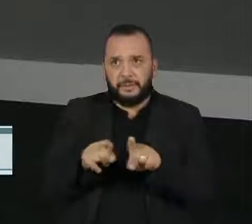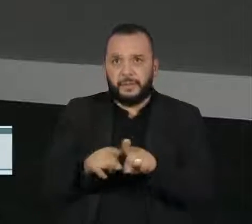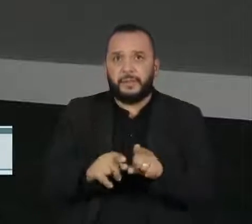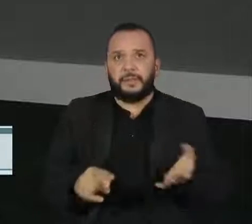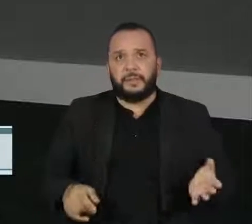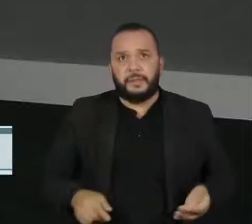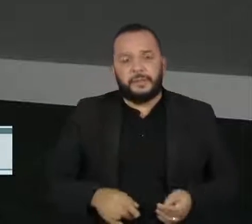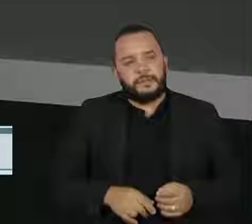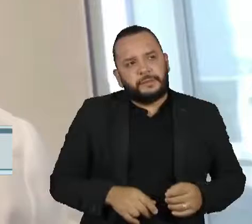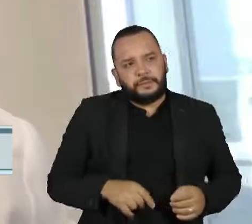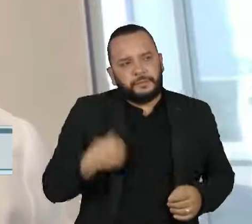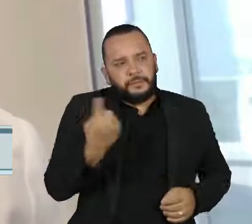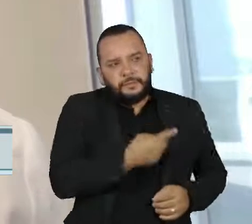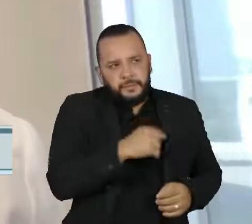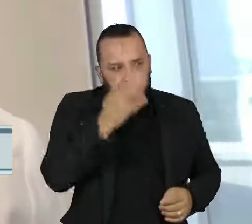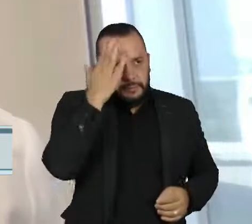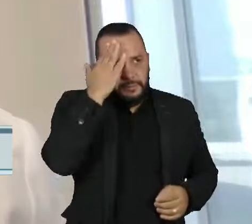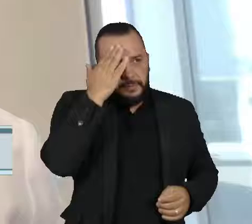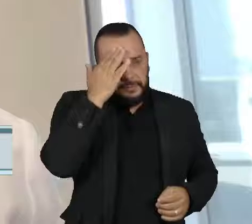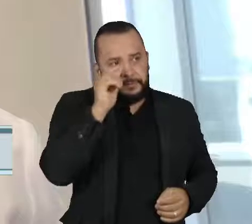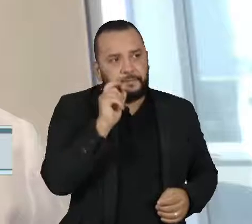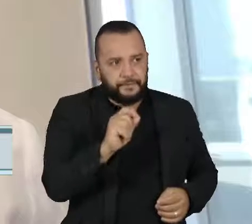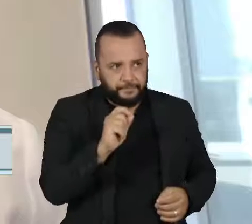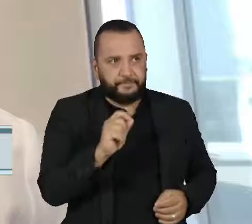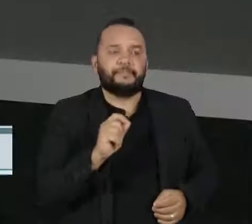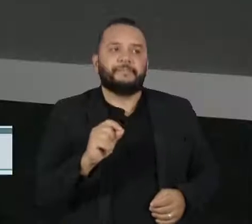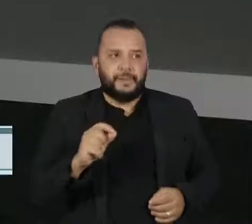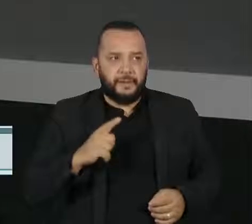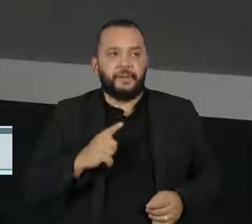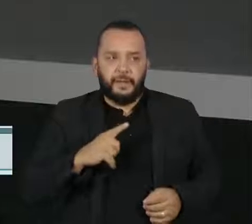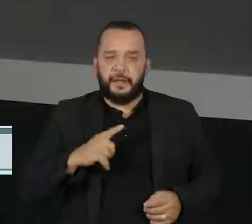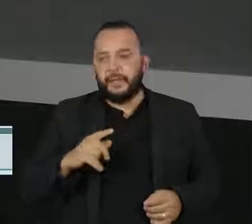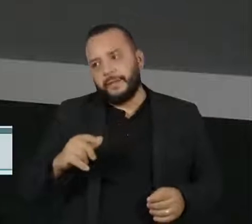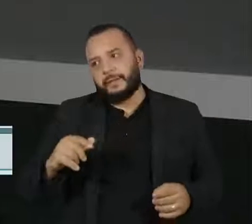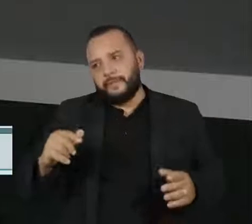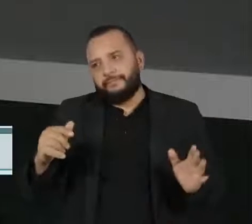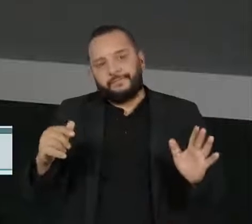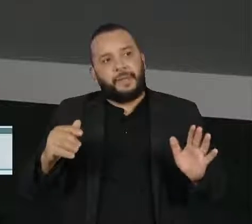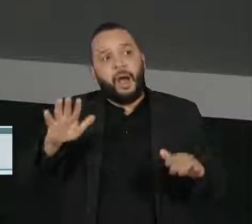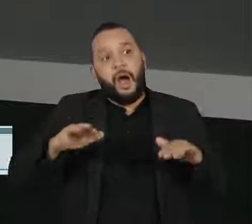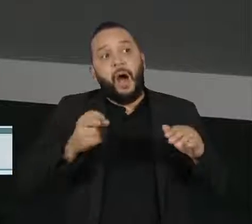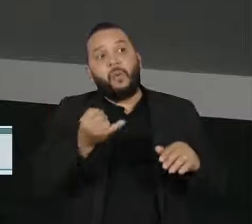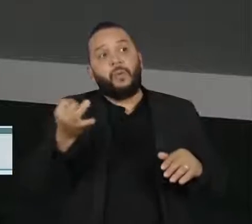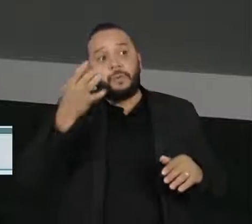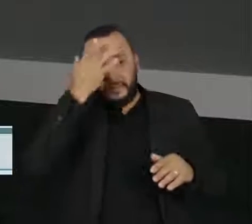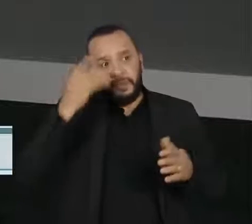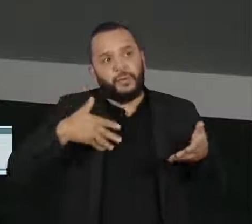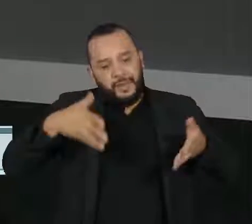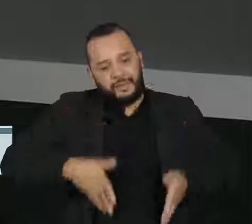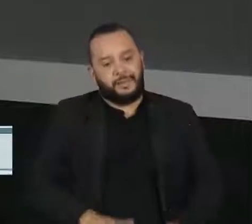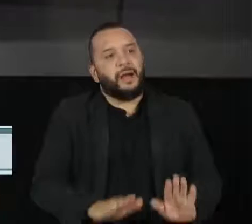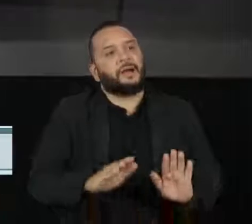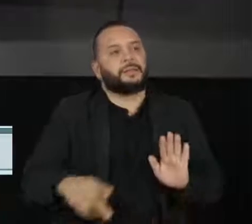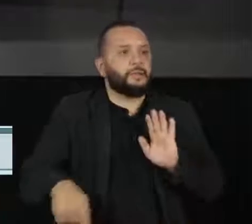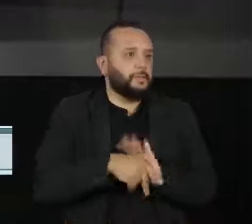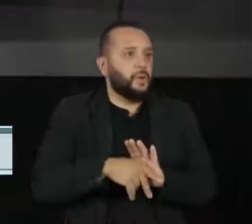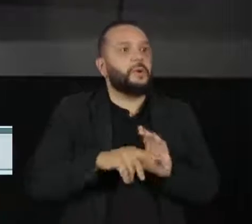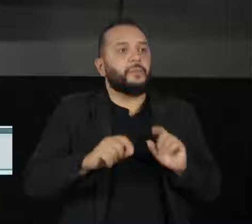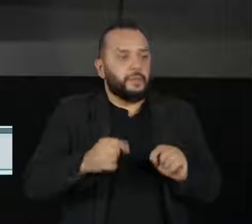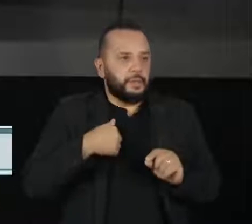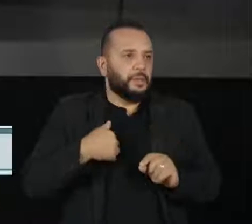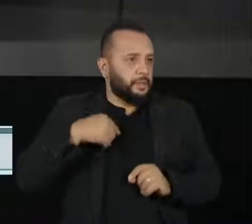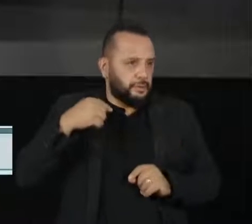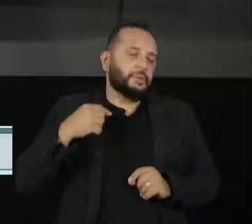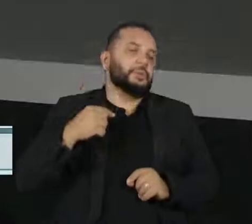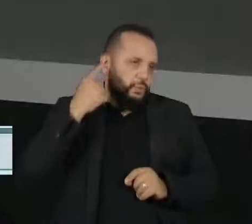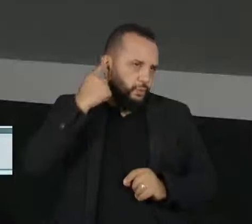sabe que uma parte disso independe dos fatores ambientais, né? Algumas pessoas nascem com essa condição. Agora,